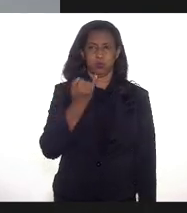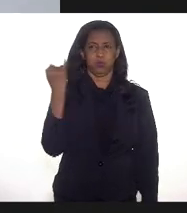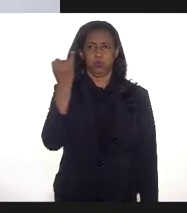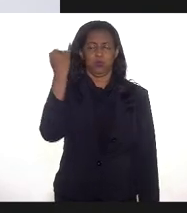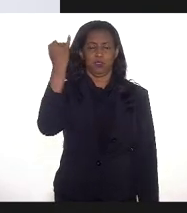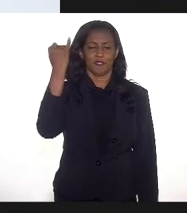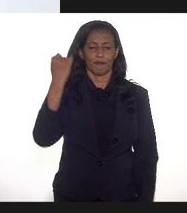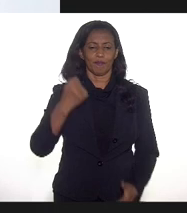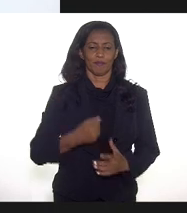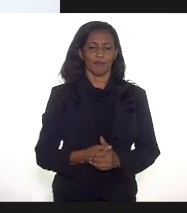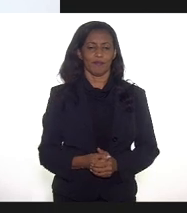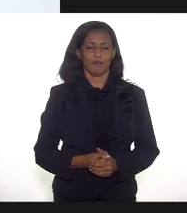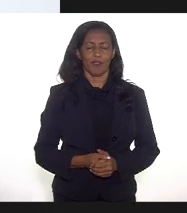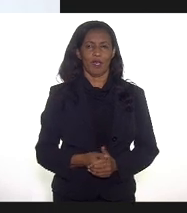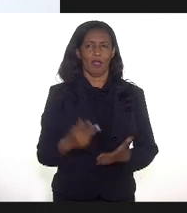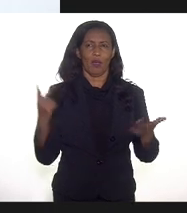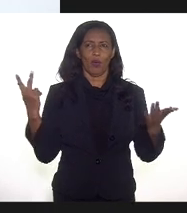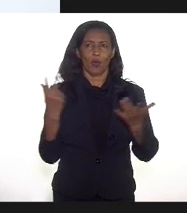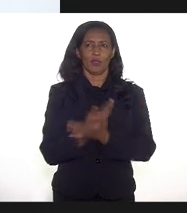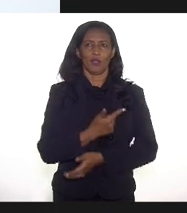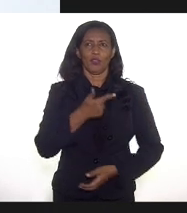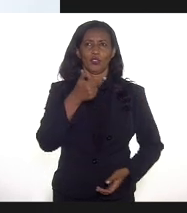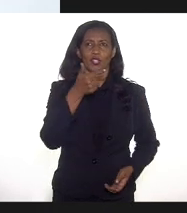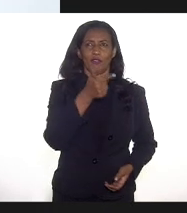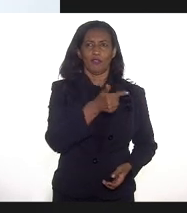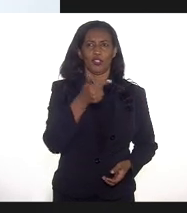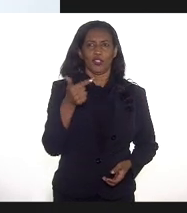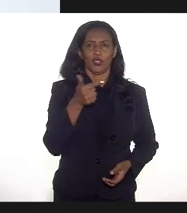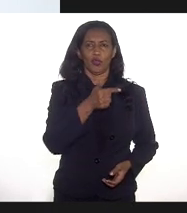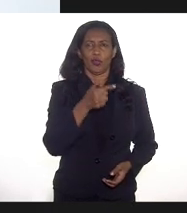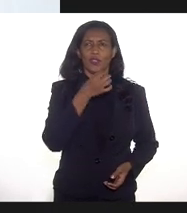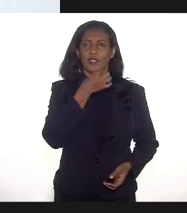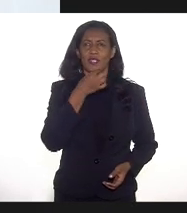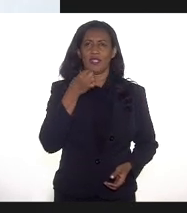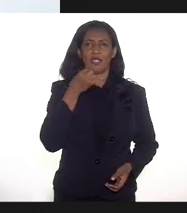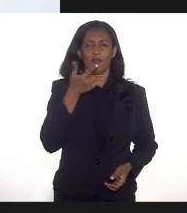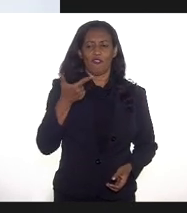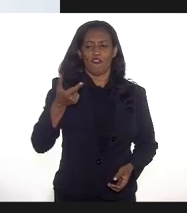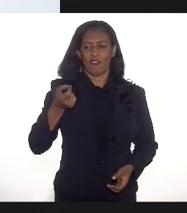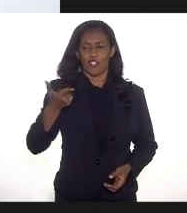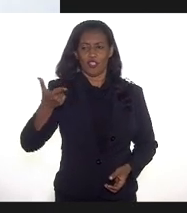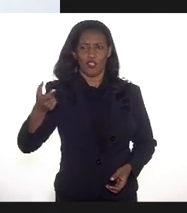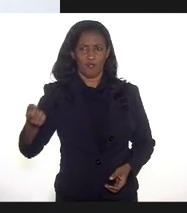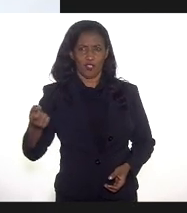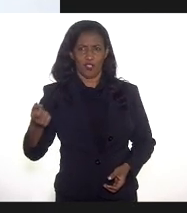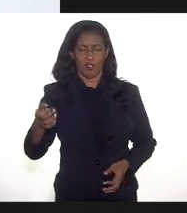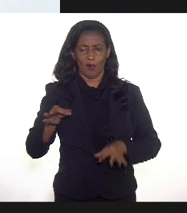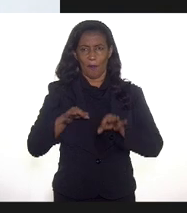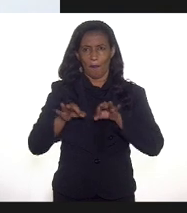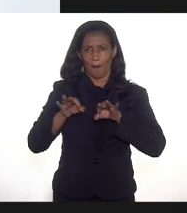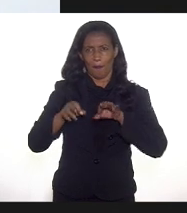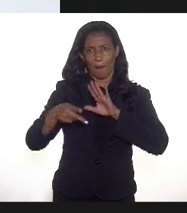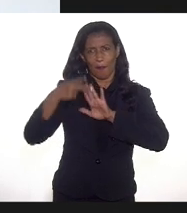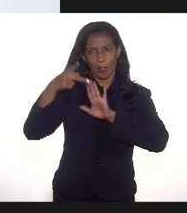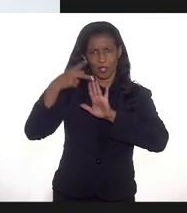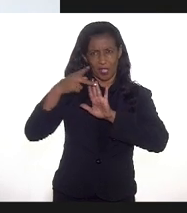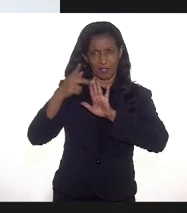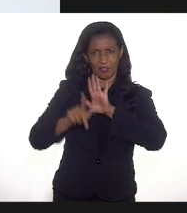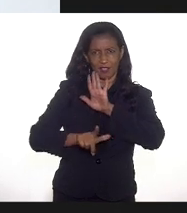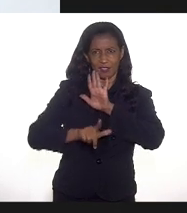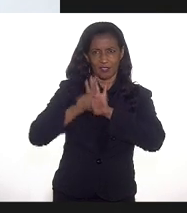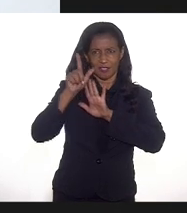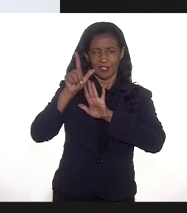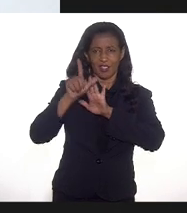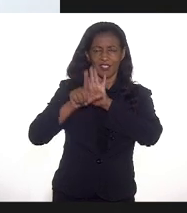E foi no dia 22 de setembro de 2020, o projeto de lei 3.000/2020,